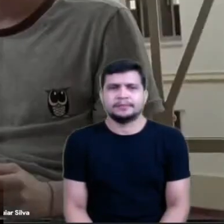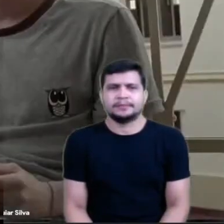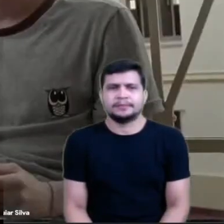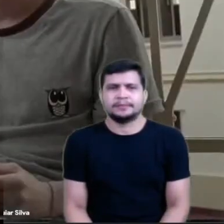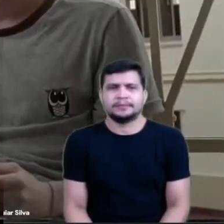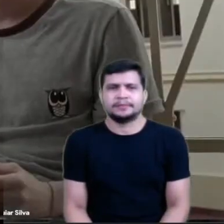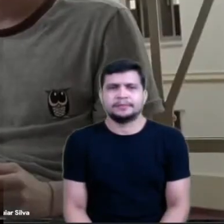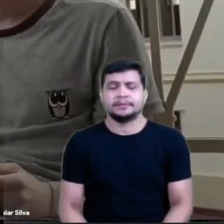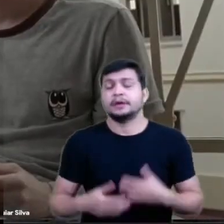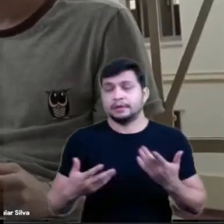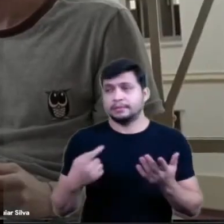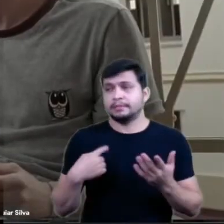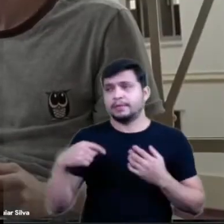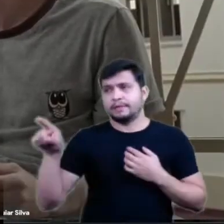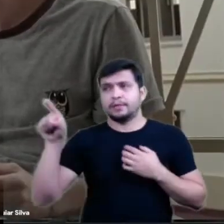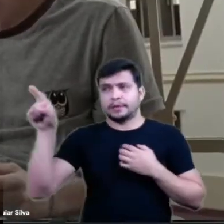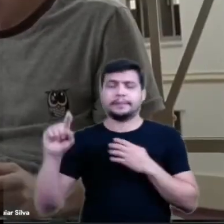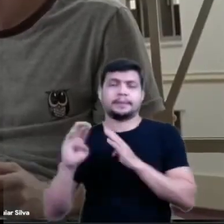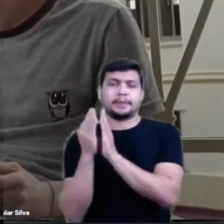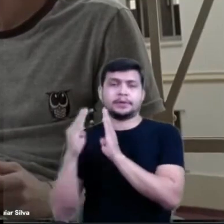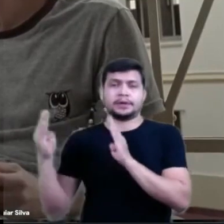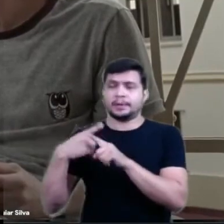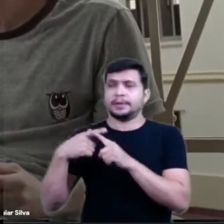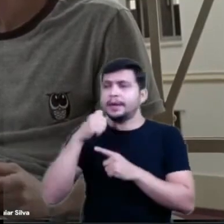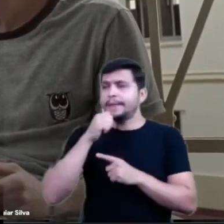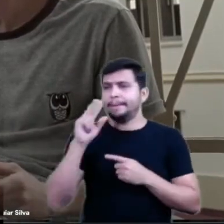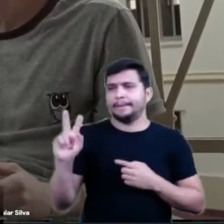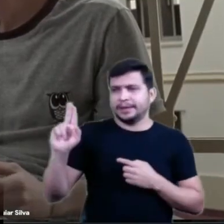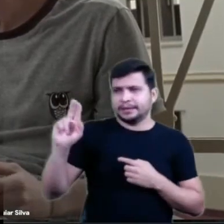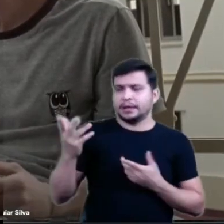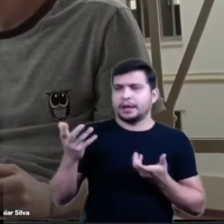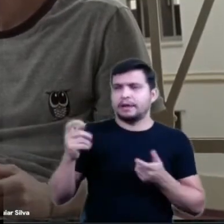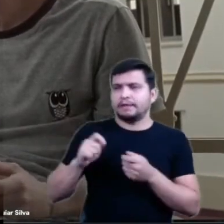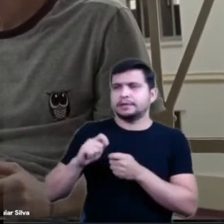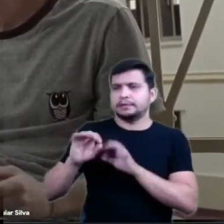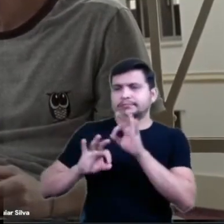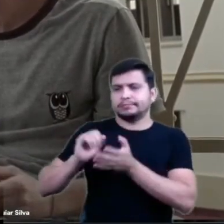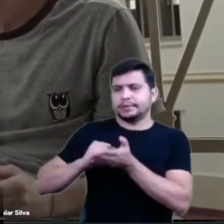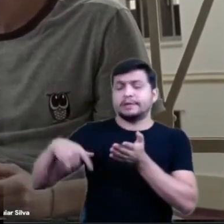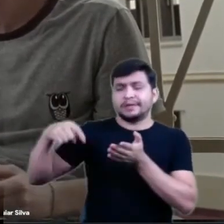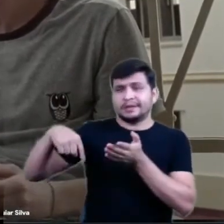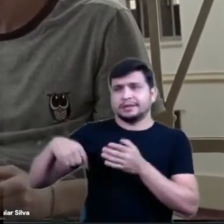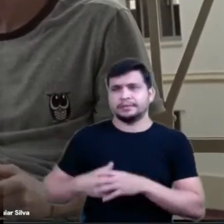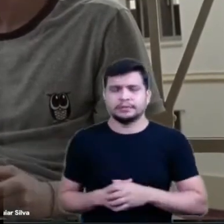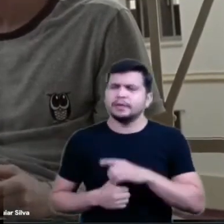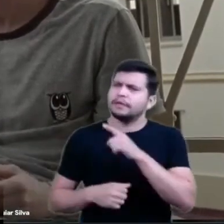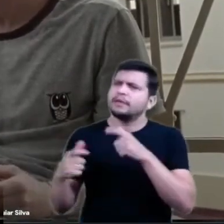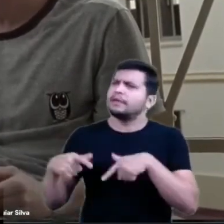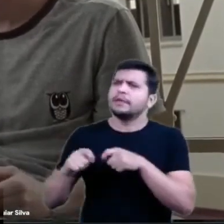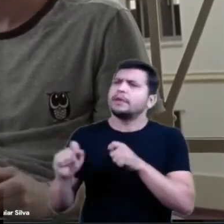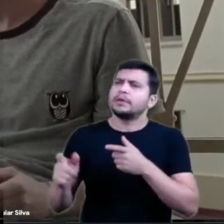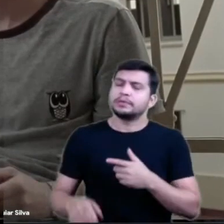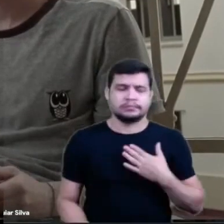Bom, eu vou lá pra biblioteca. A Larissa quer fazer o trabalho aqui mesmo. Onde vocês vão fazer? Lá em casa. Bom trabalho, então.